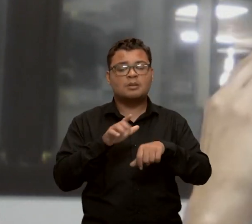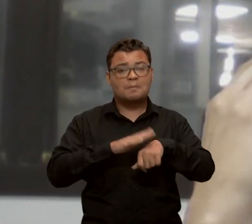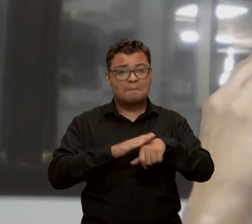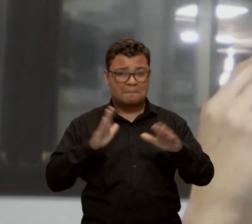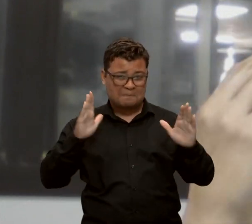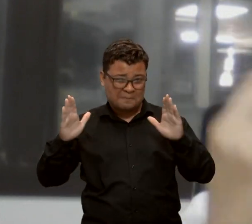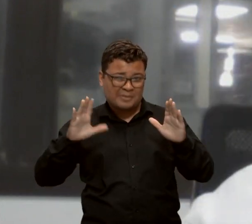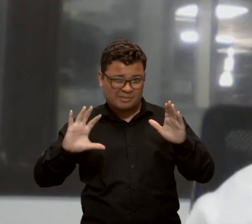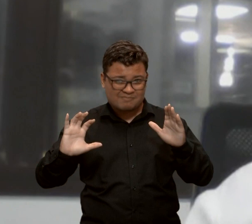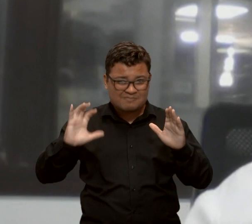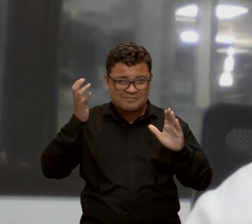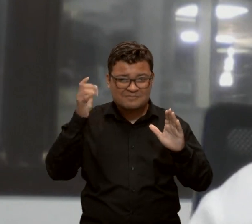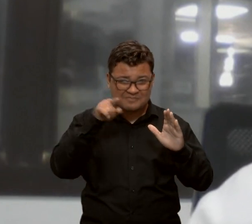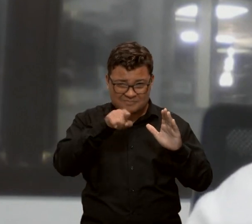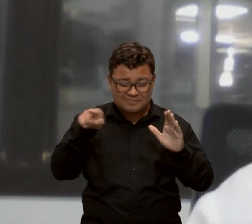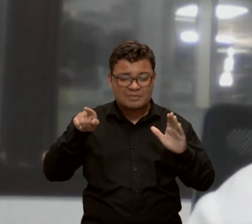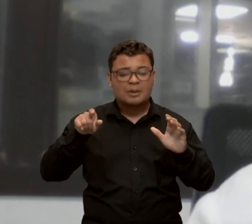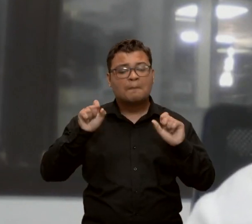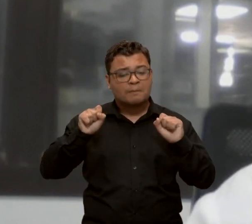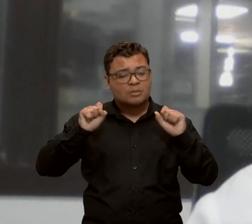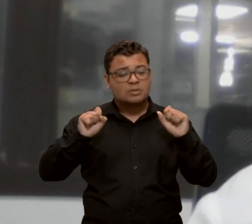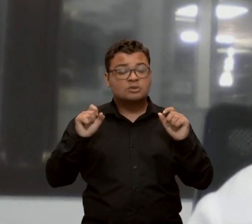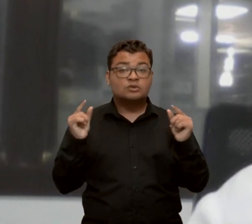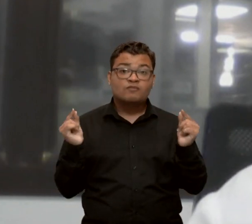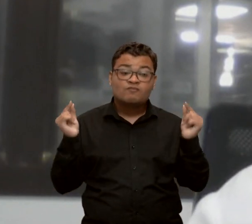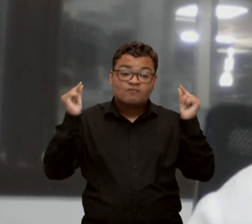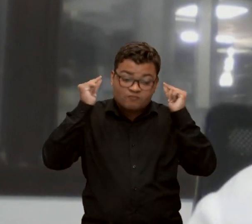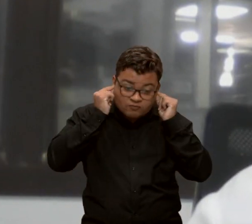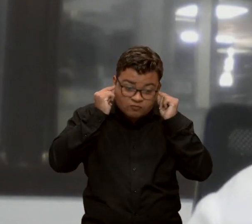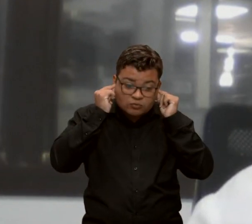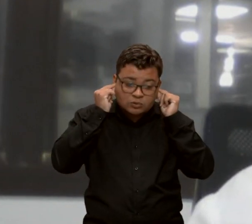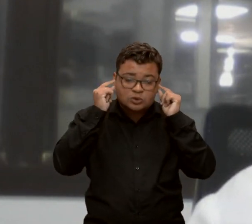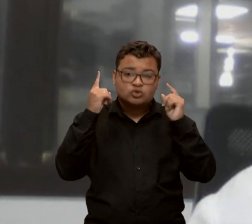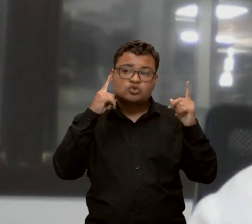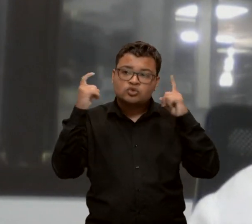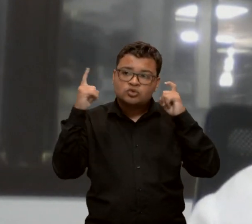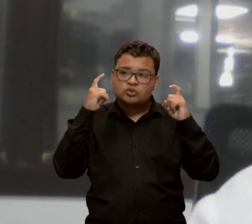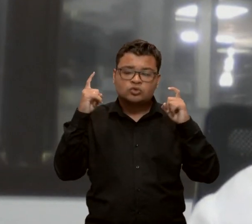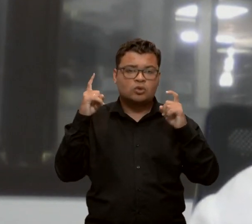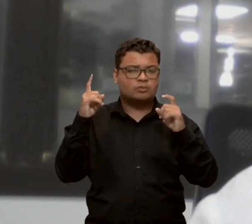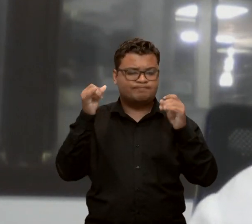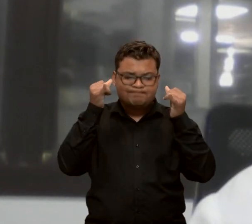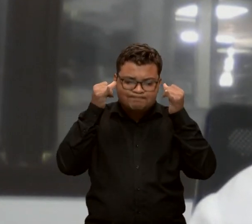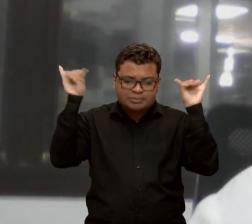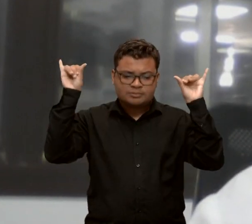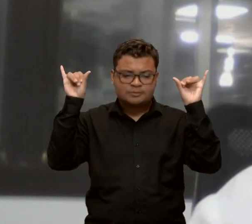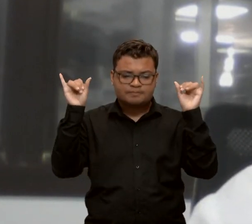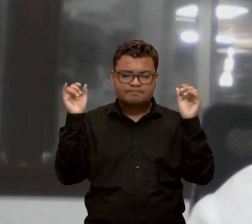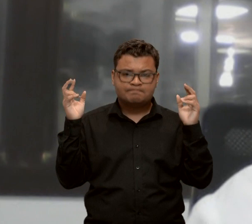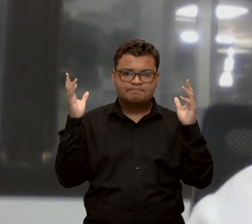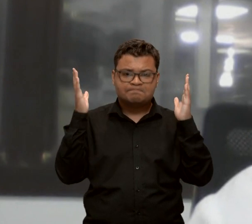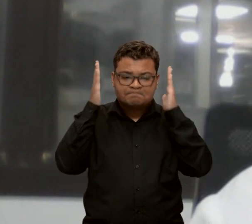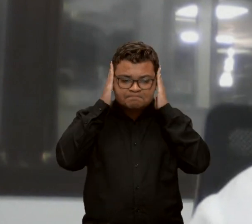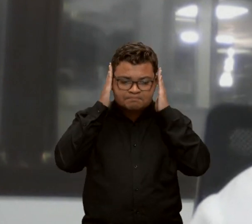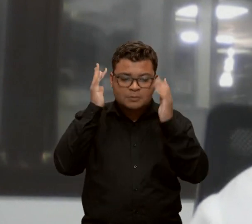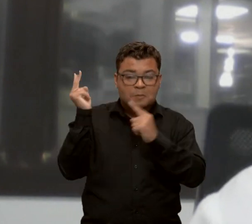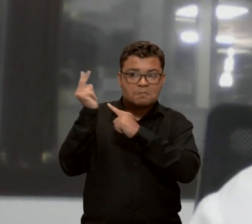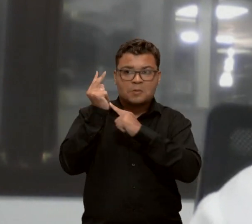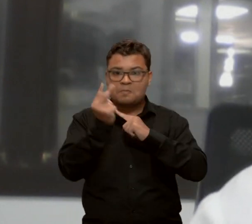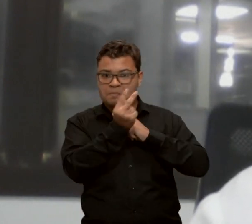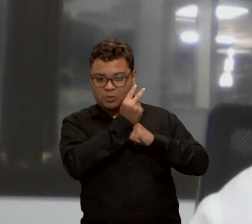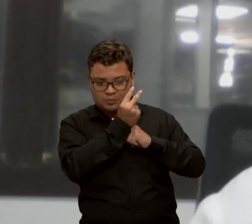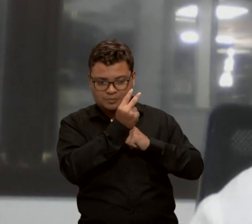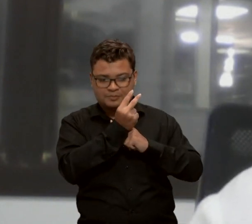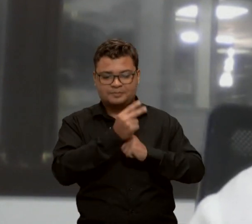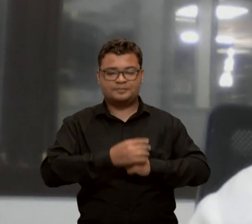fones, bloqueadores de som, eles podem ser recomendados em circunstâncias pontuais, em que esses sons são muito estridentes.